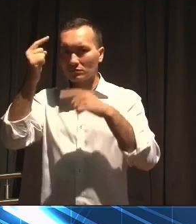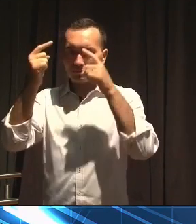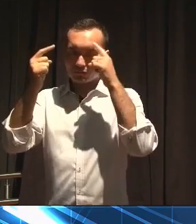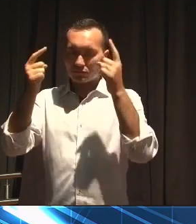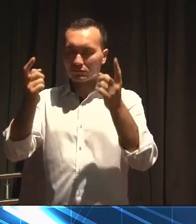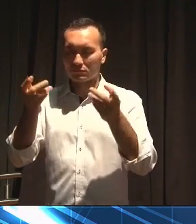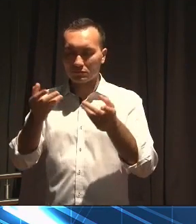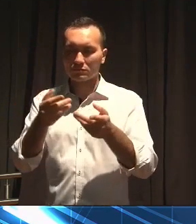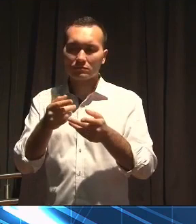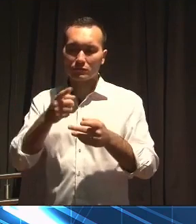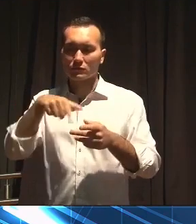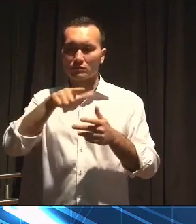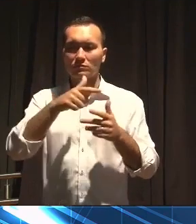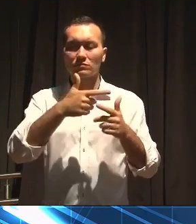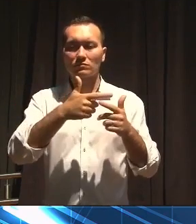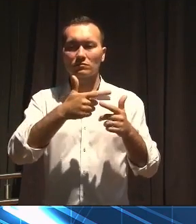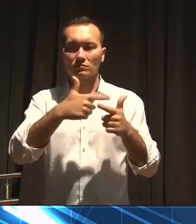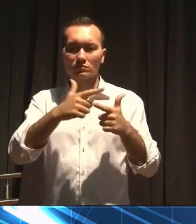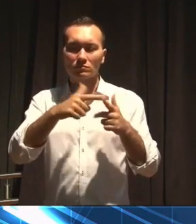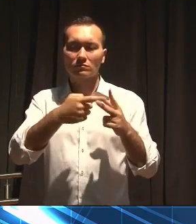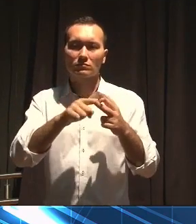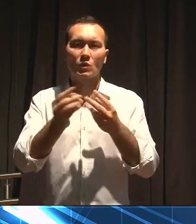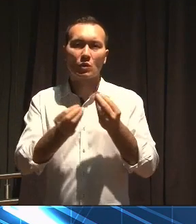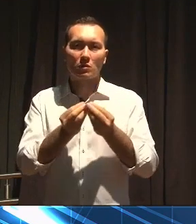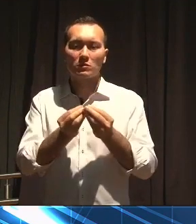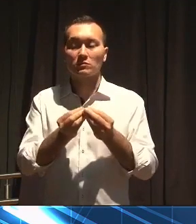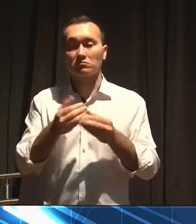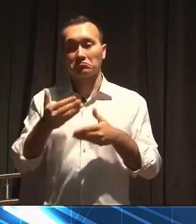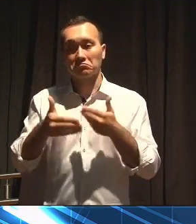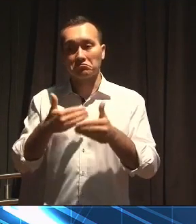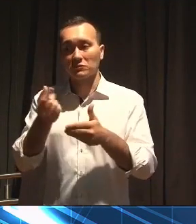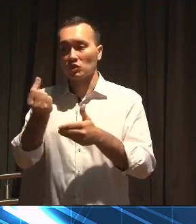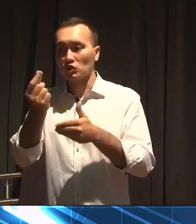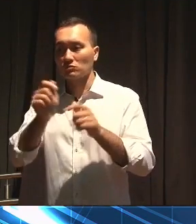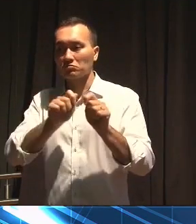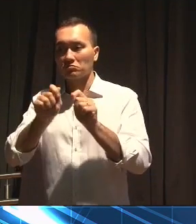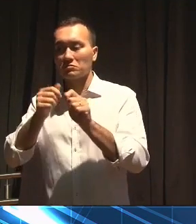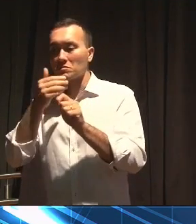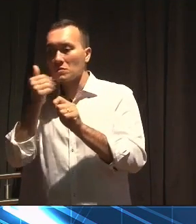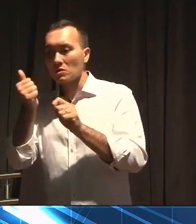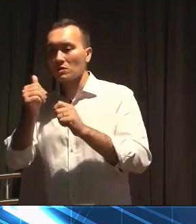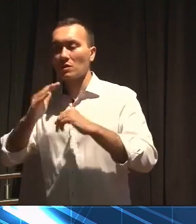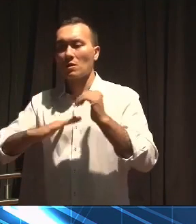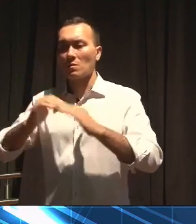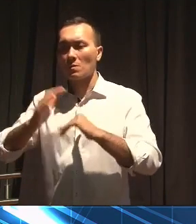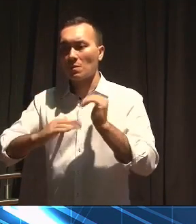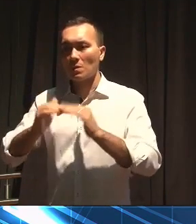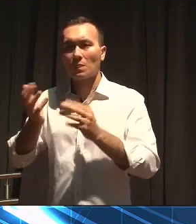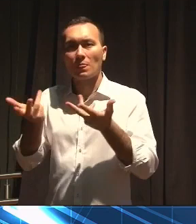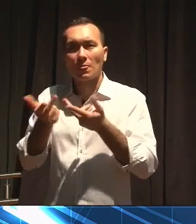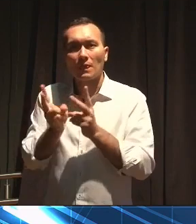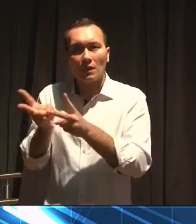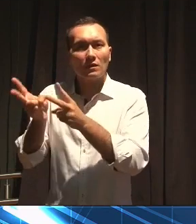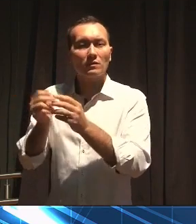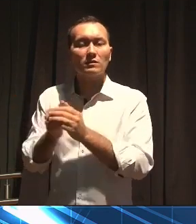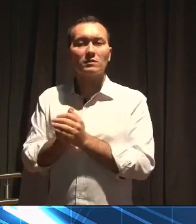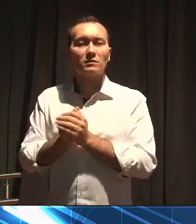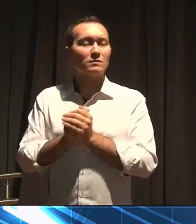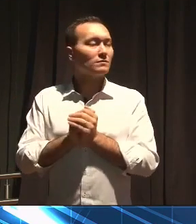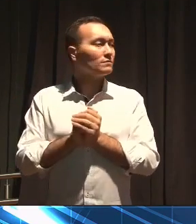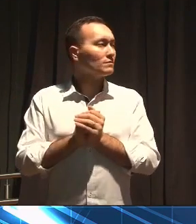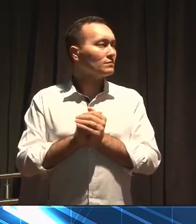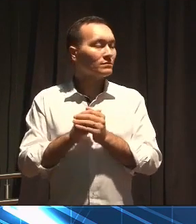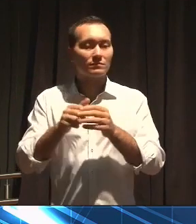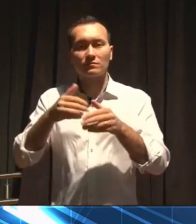e acaba refletindo tanto em performance, custo, disponibilidade, resiliência. Então, tudo isso, todo esse aculturamento começa a virar um